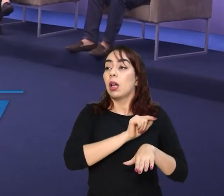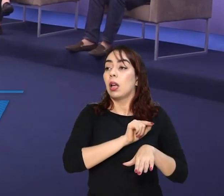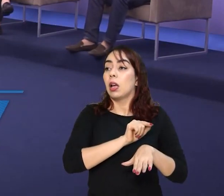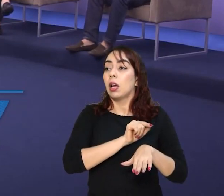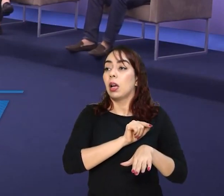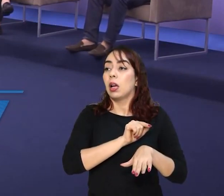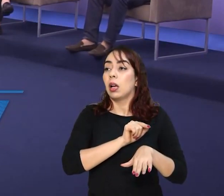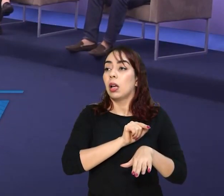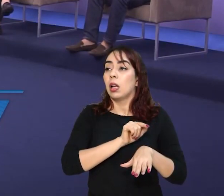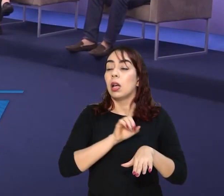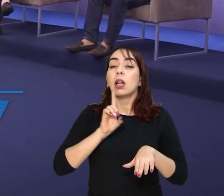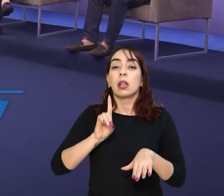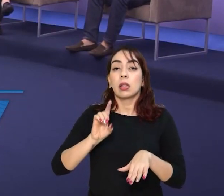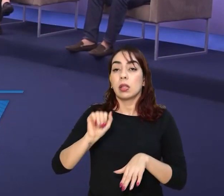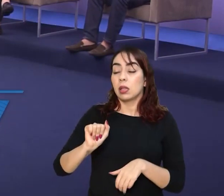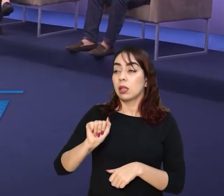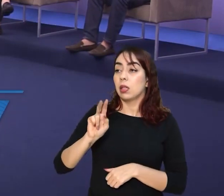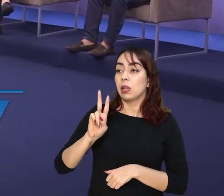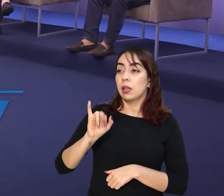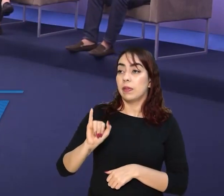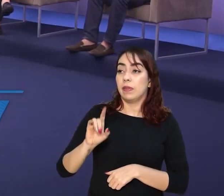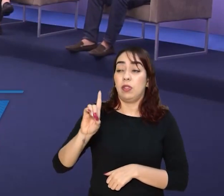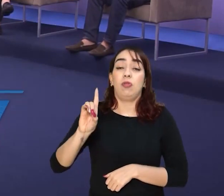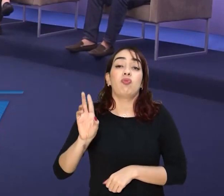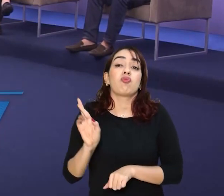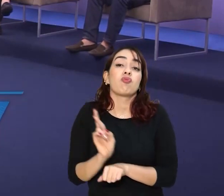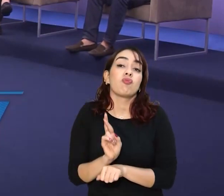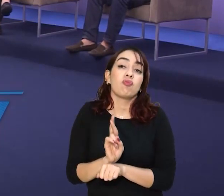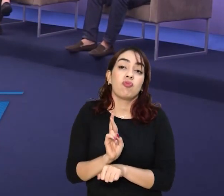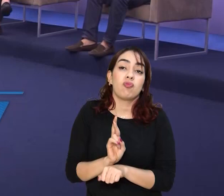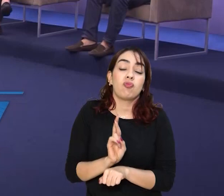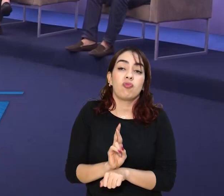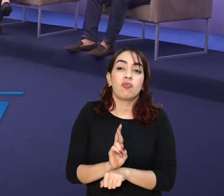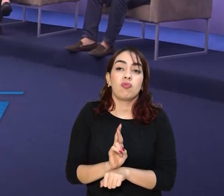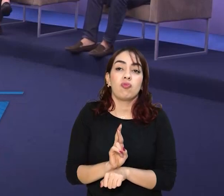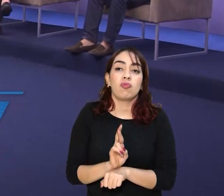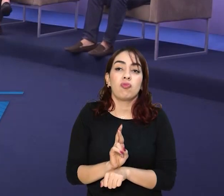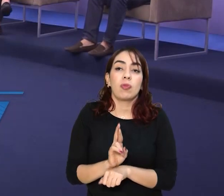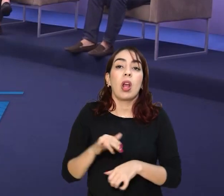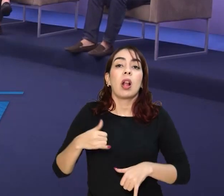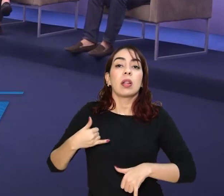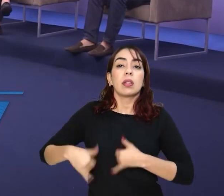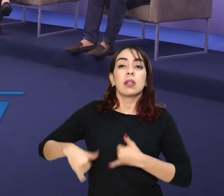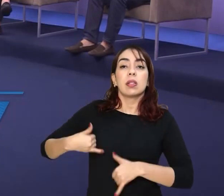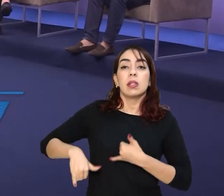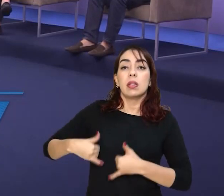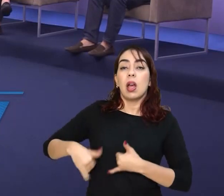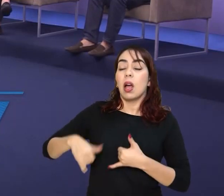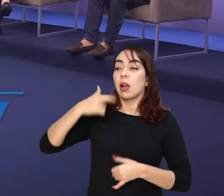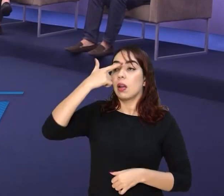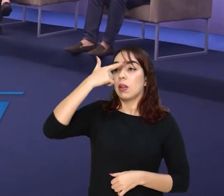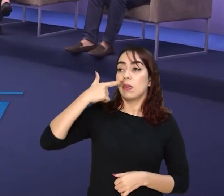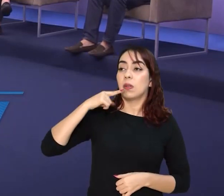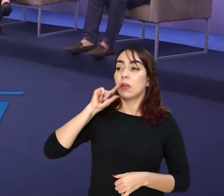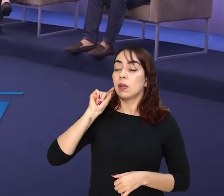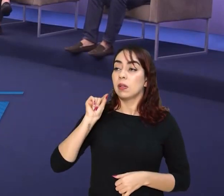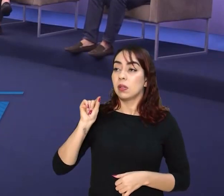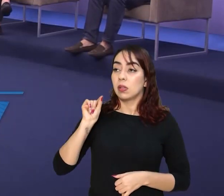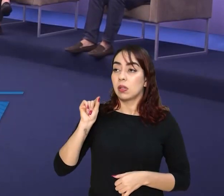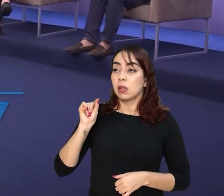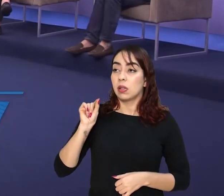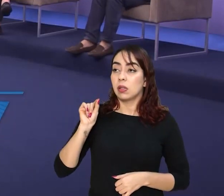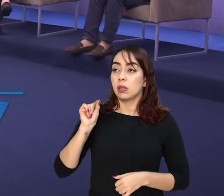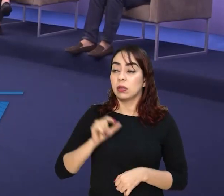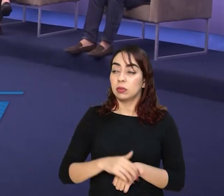David Ricardo. Hein? Vai ser o David Ricardo improvisado. Daí quem vai para a zaga. Porque já aí vai ter que improvisar um lateral direito. Provavelmente vai ser.